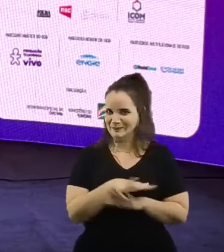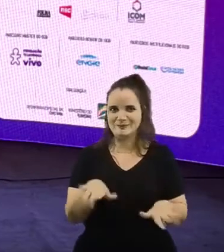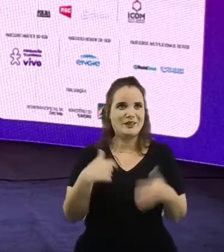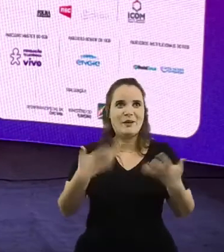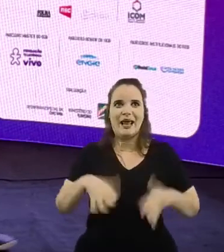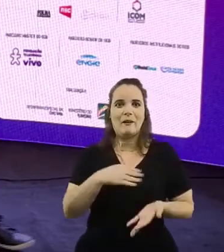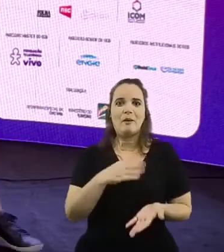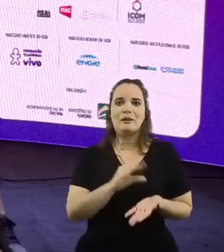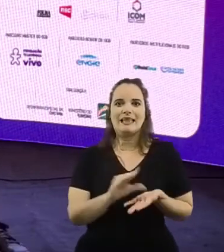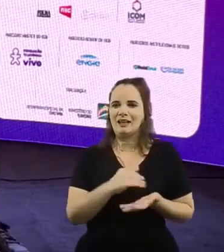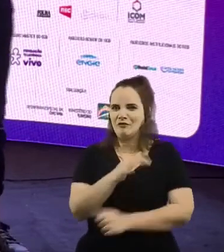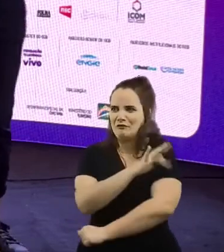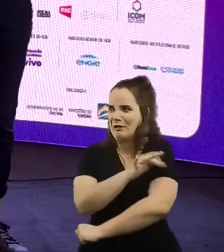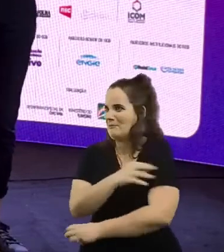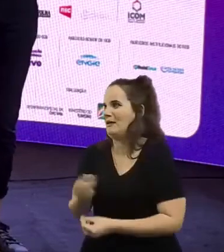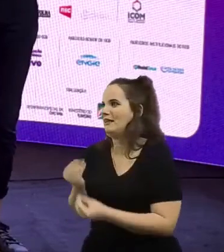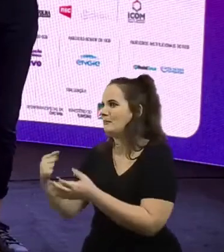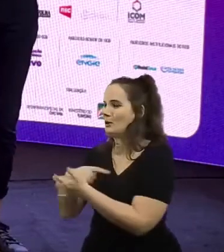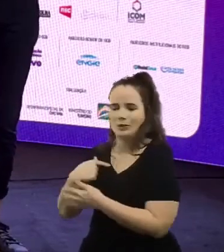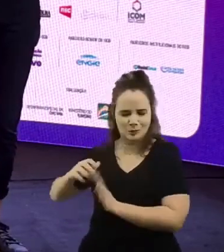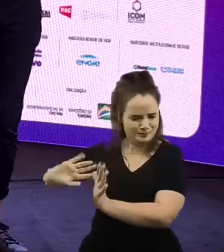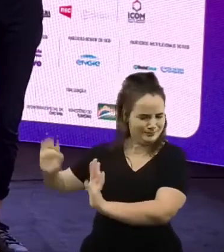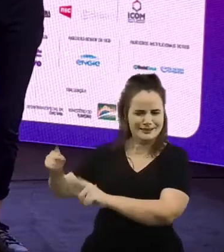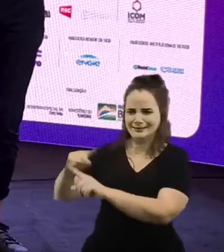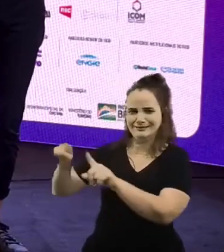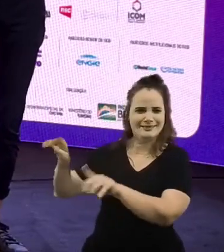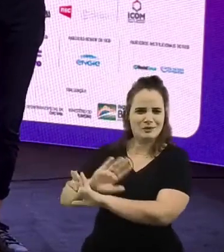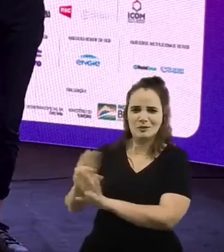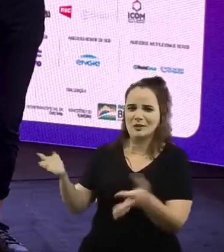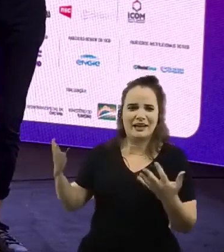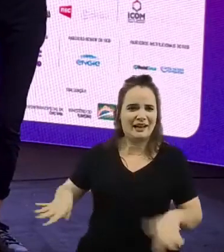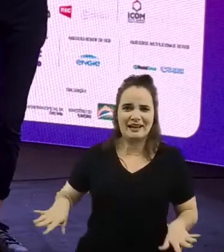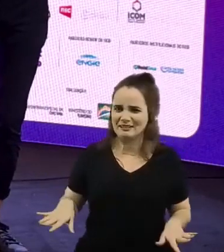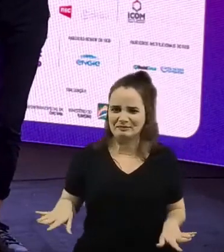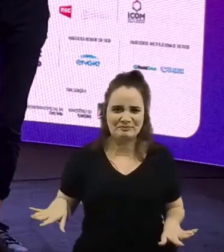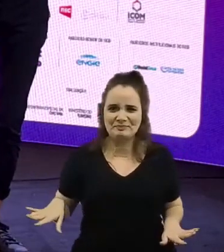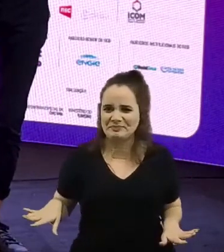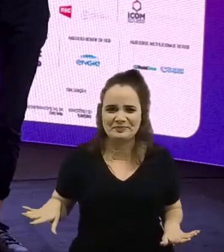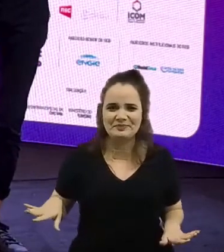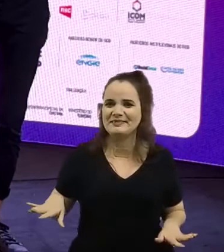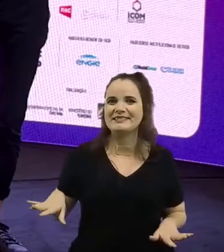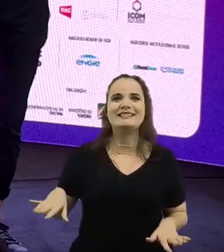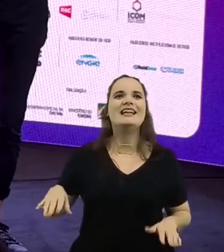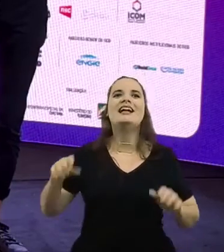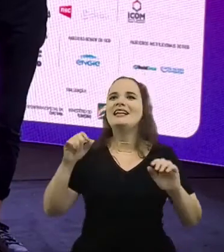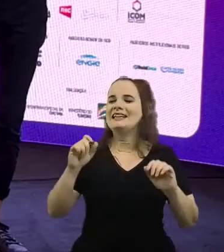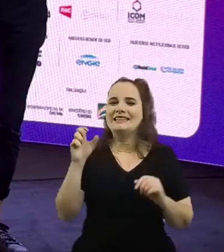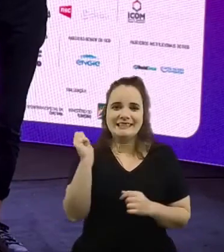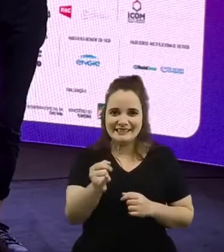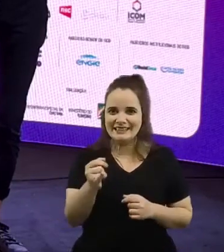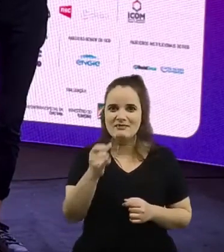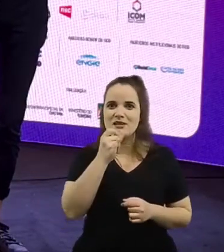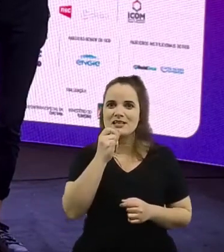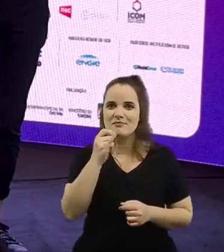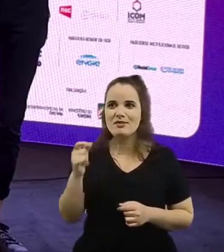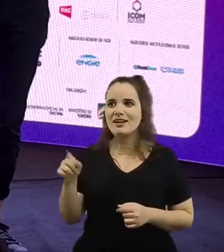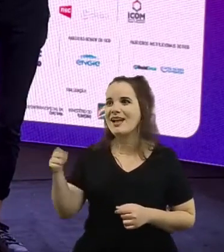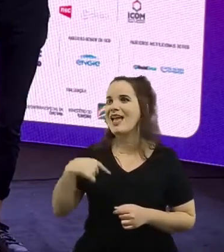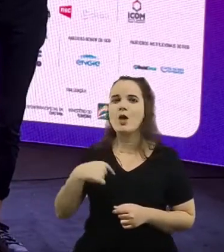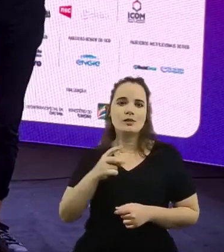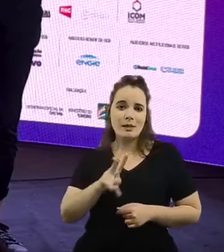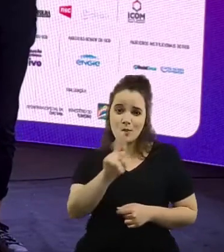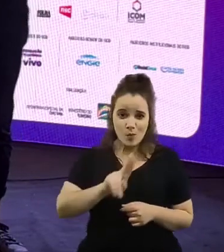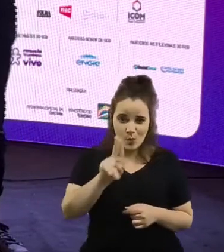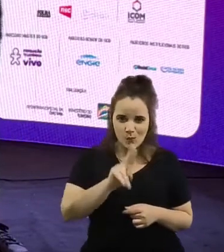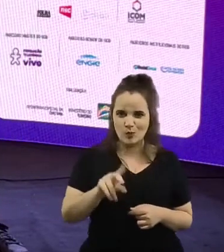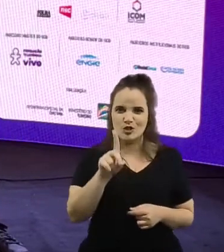farmácia nenhuma. Vou continuar respondendo todas as landing pages com nome de divas pops, que é o que eu faço,